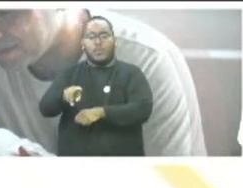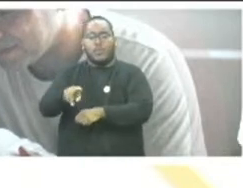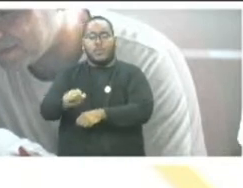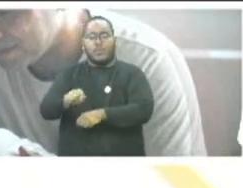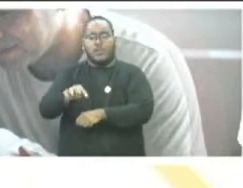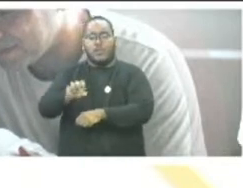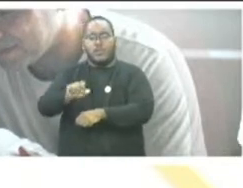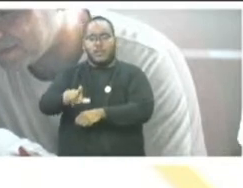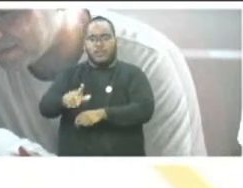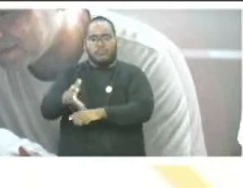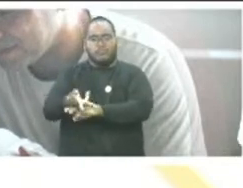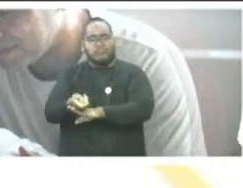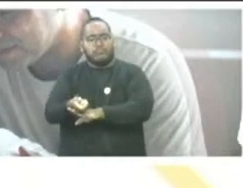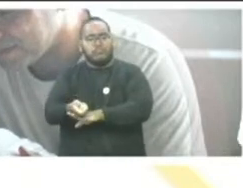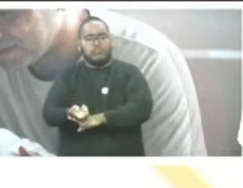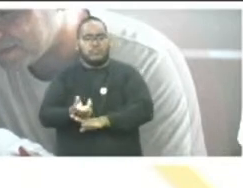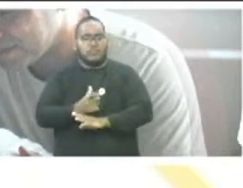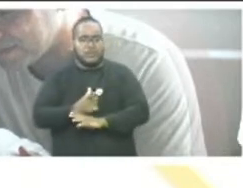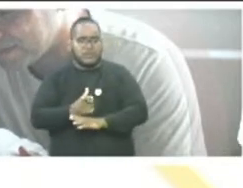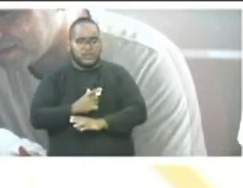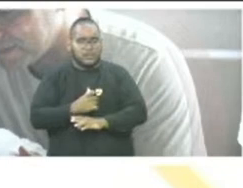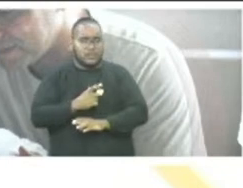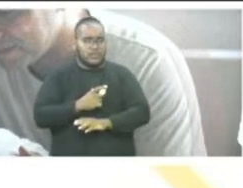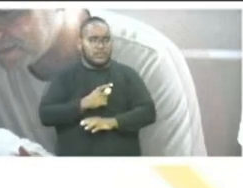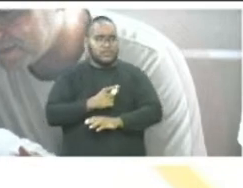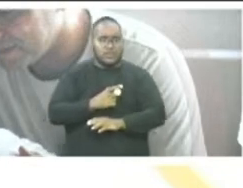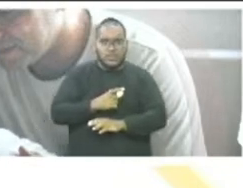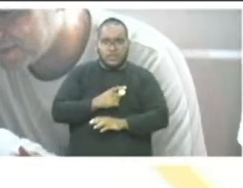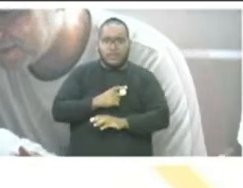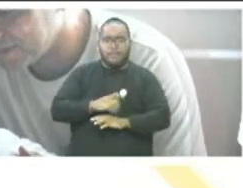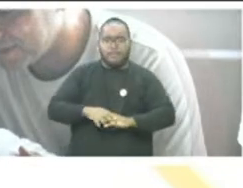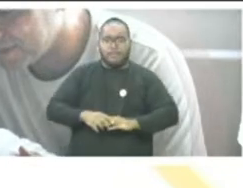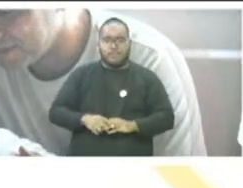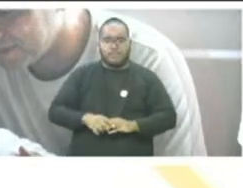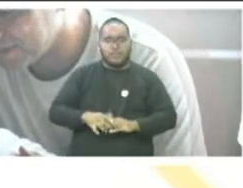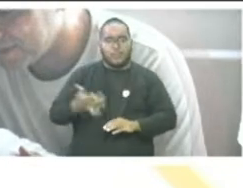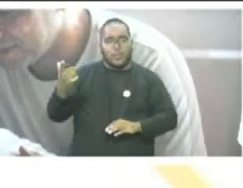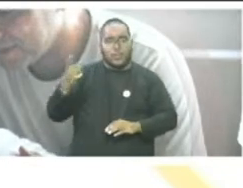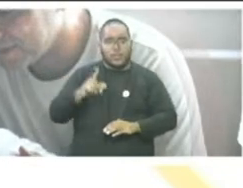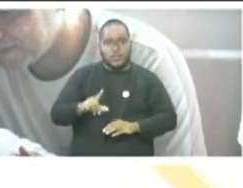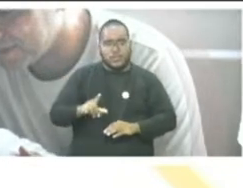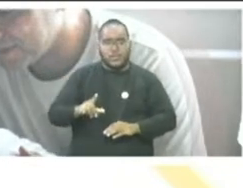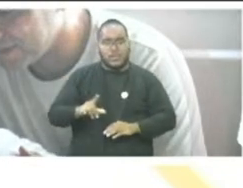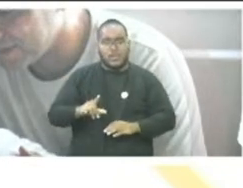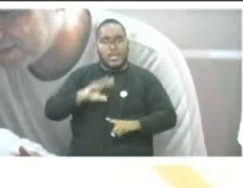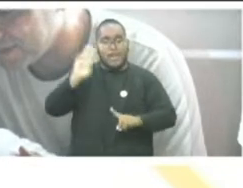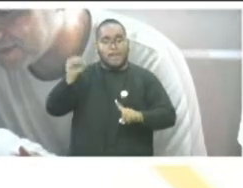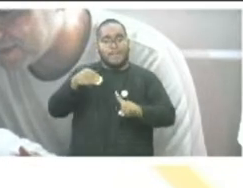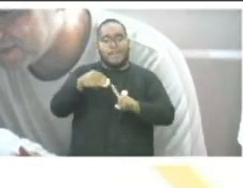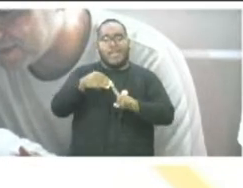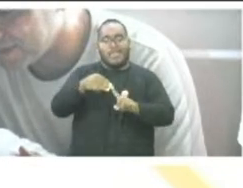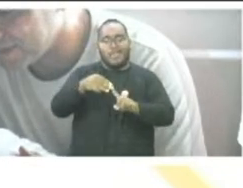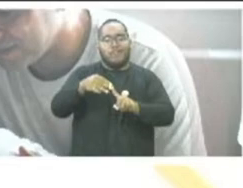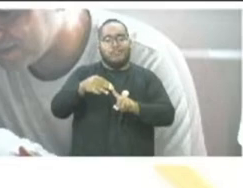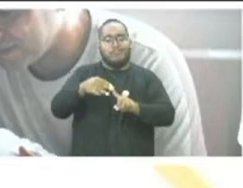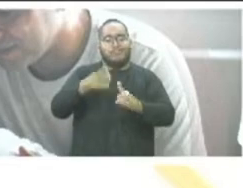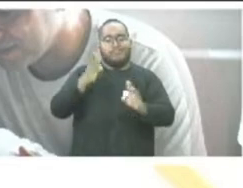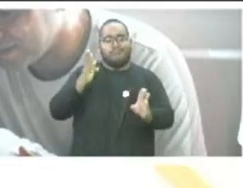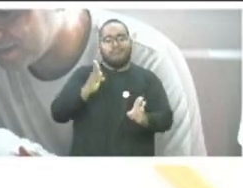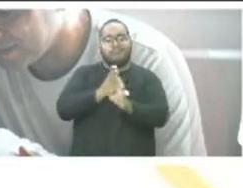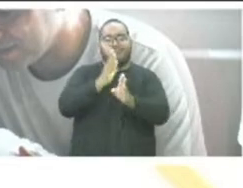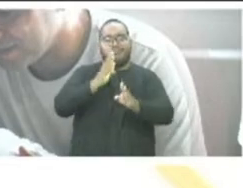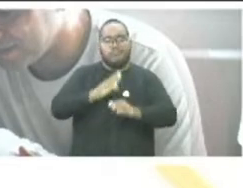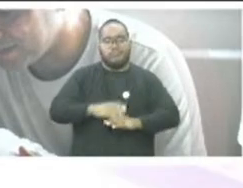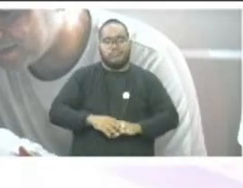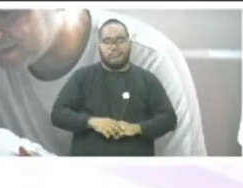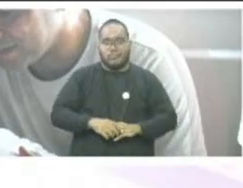conseguir ter um desfecho diferente, conseguir atingir as nossas metas de redução de